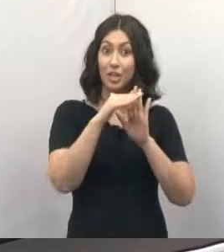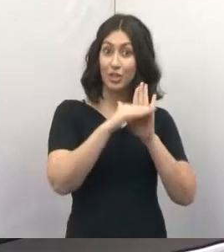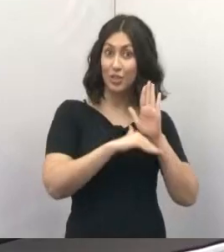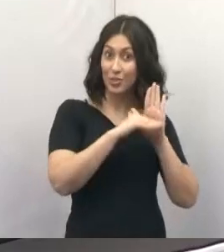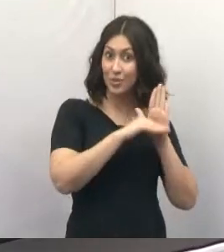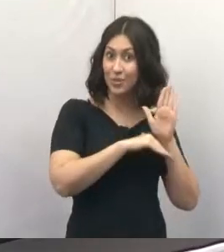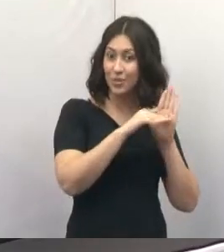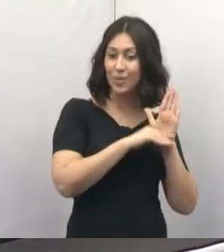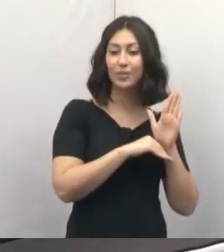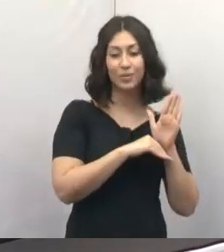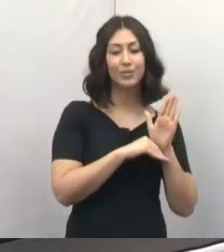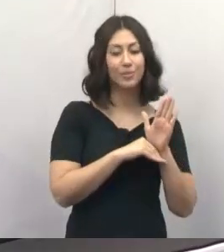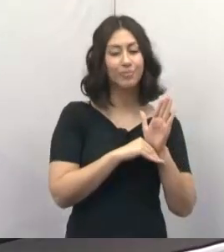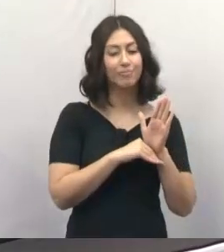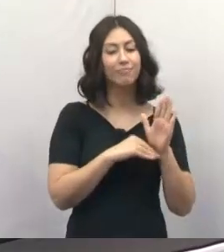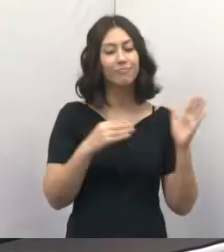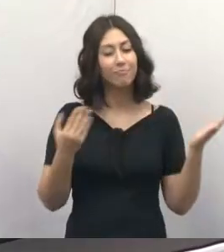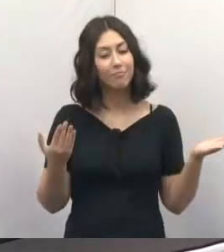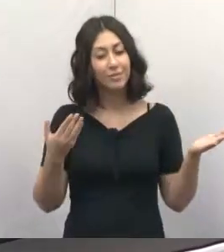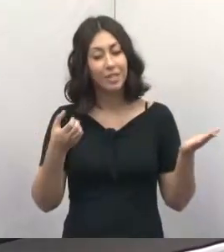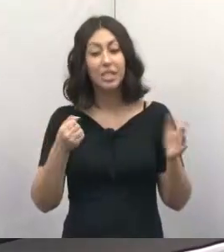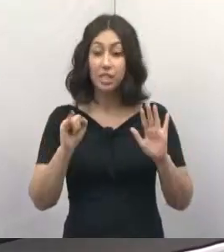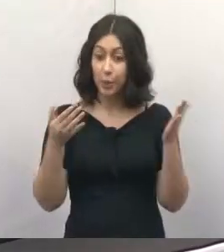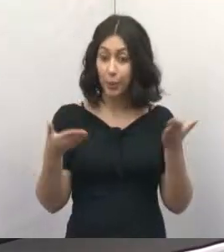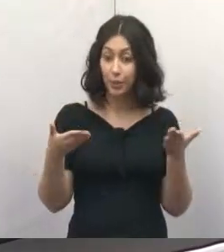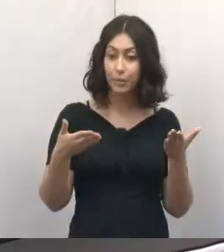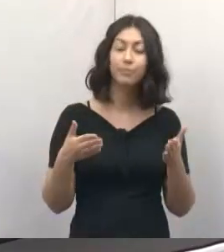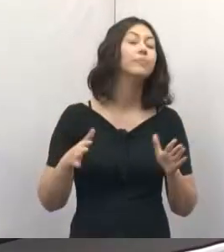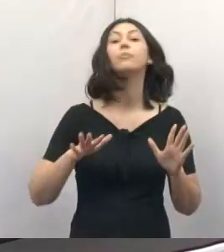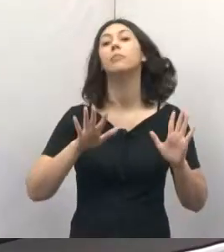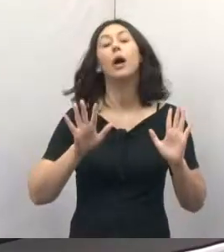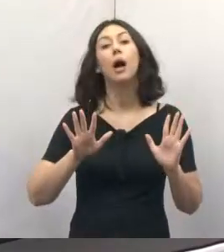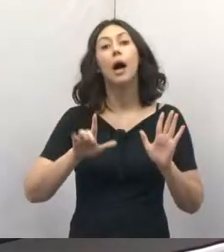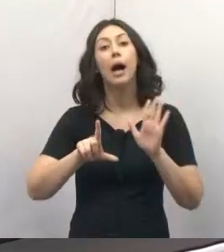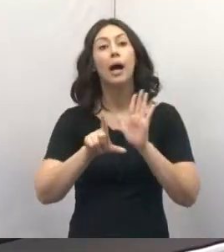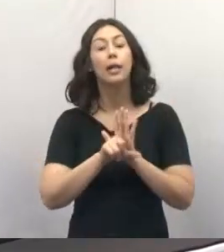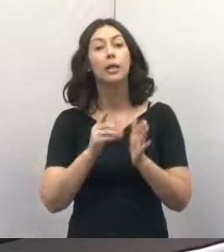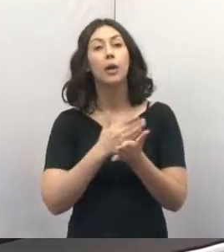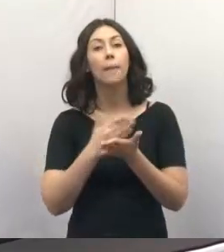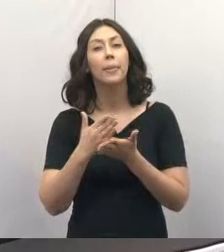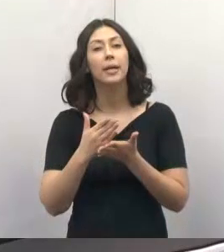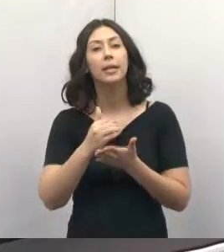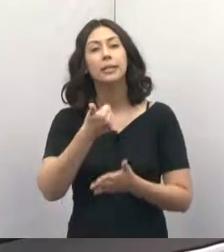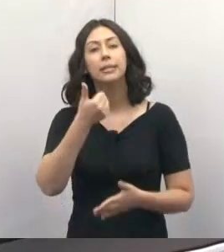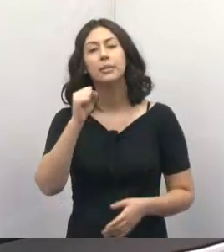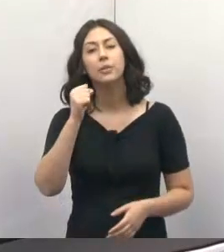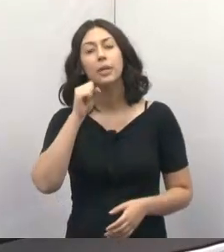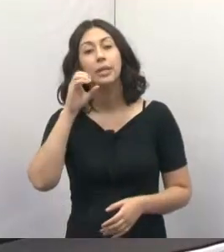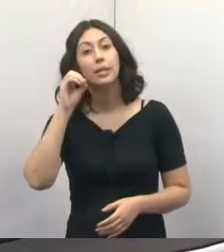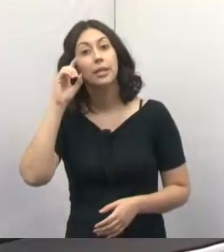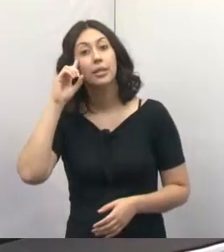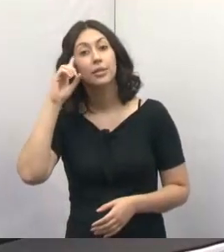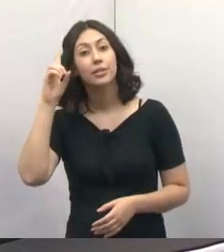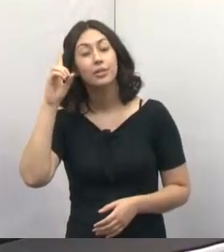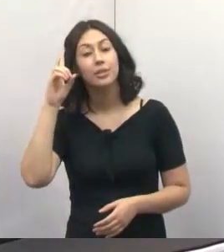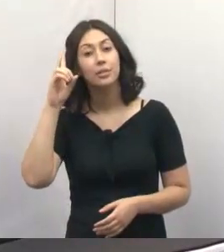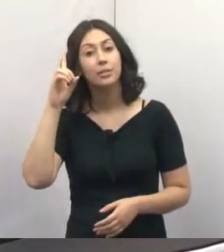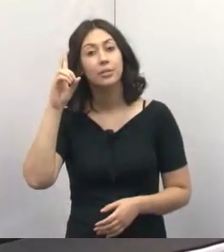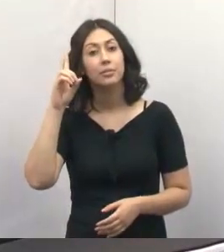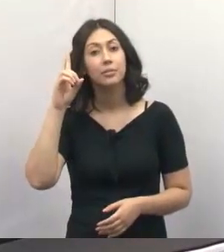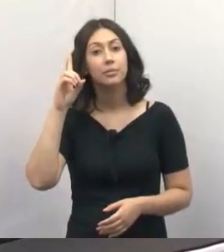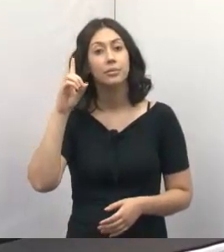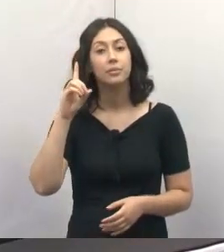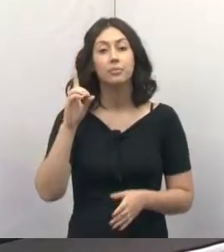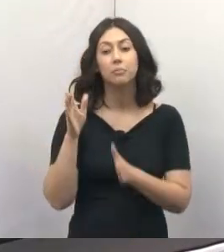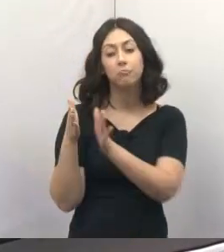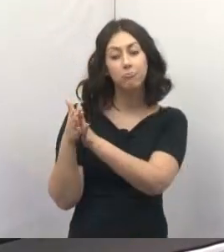prefeitura, né, no caso, seria se fosse para hoje. Mas como essa lei vai entrar em vigor daqui 180 dias... para